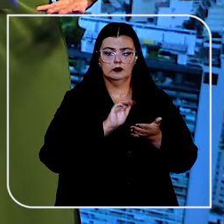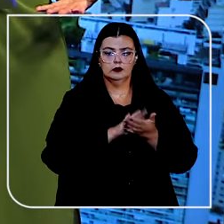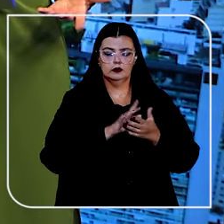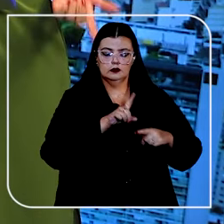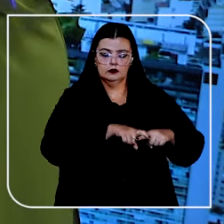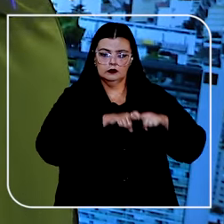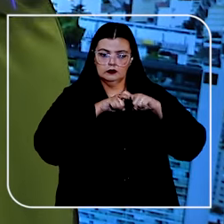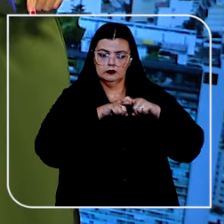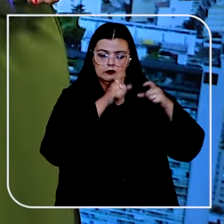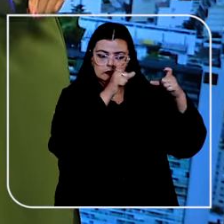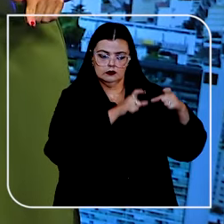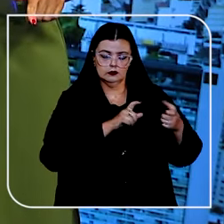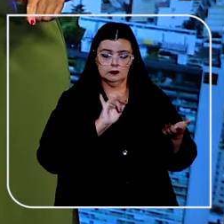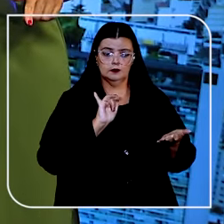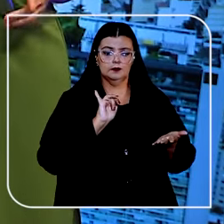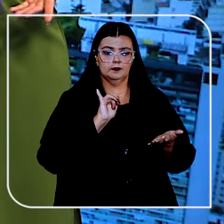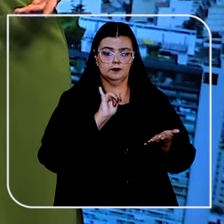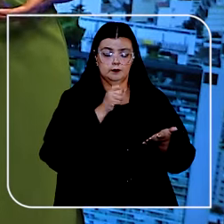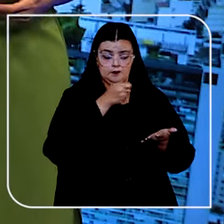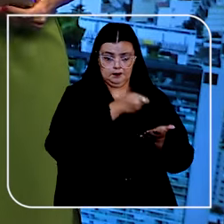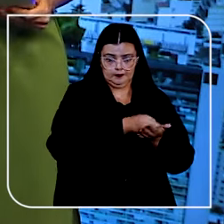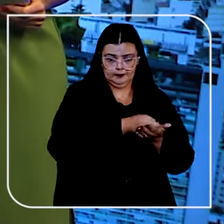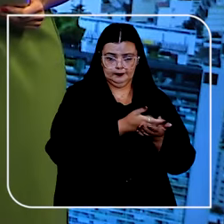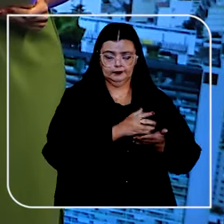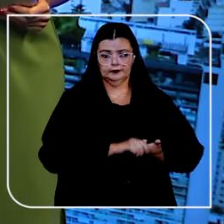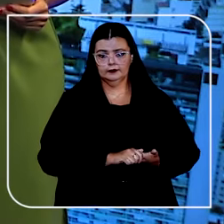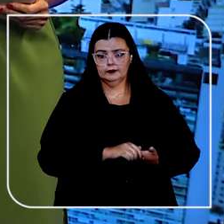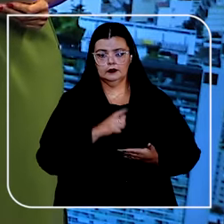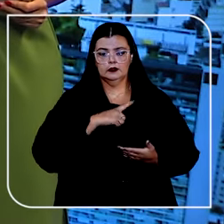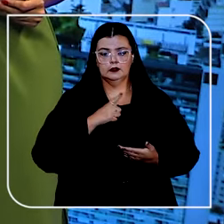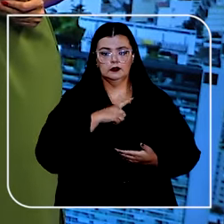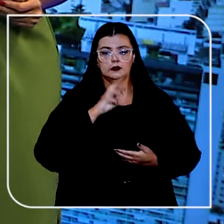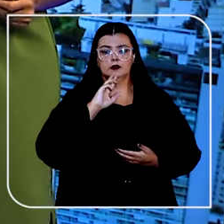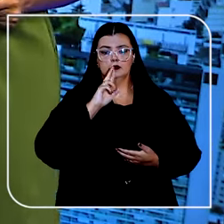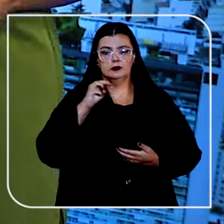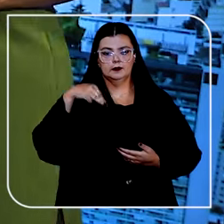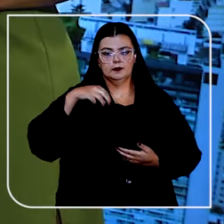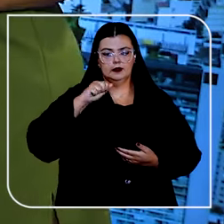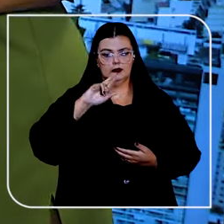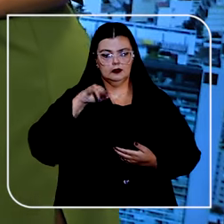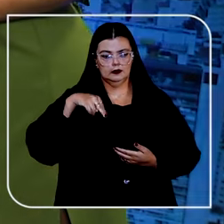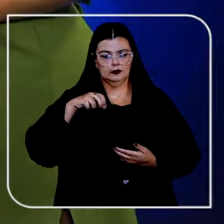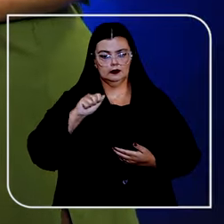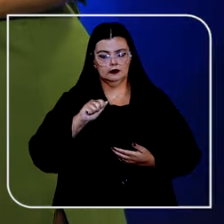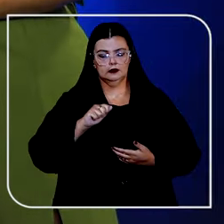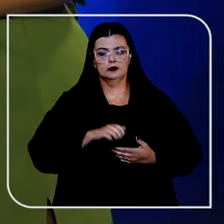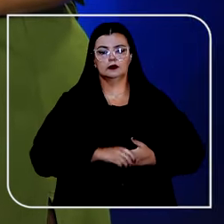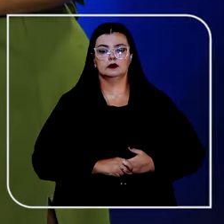execução de dívida de condomínio mais detalhes com a repórter Marina